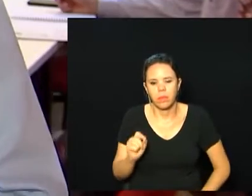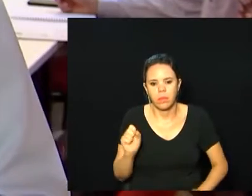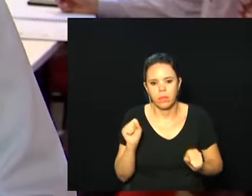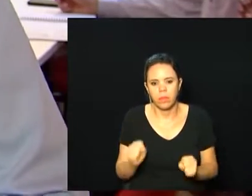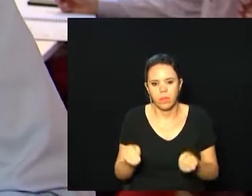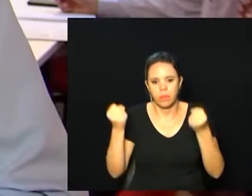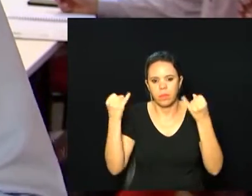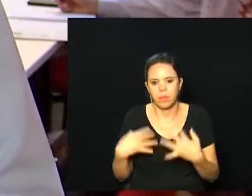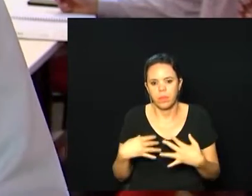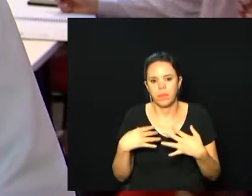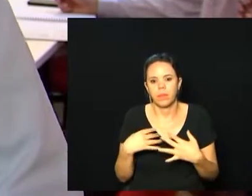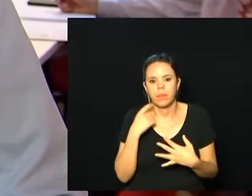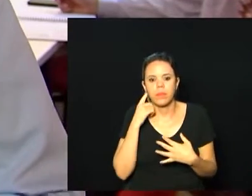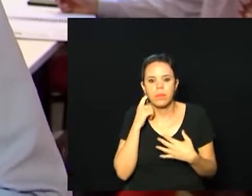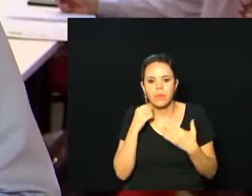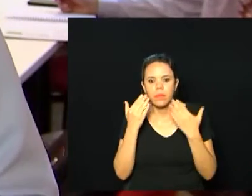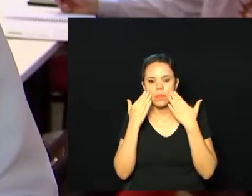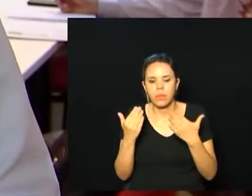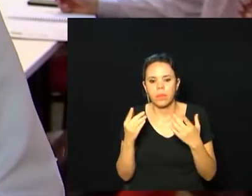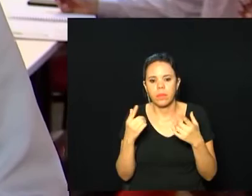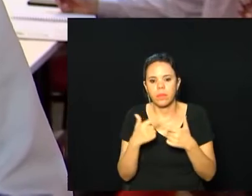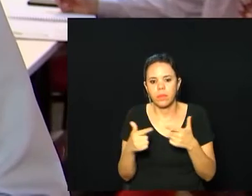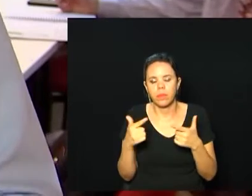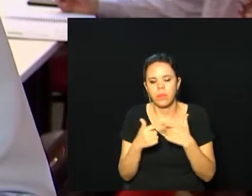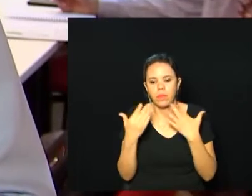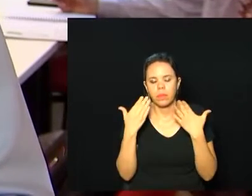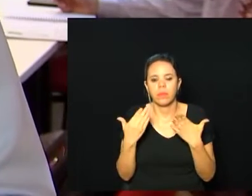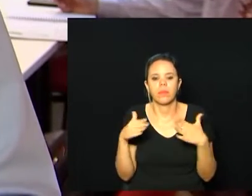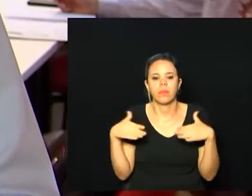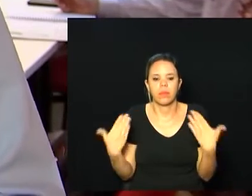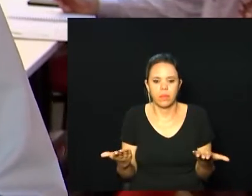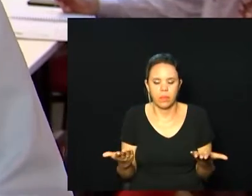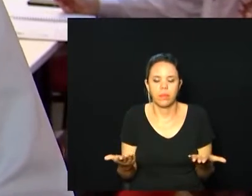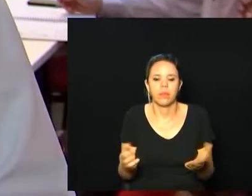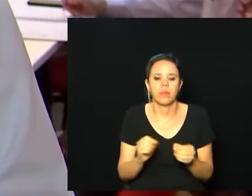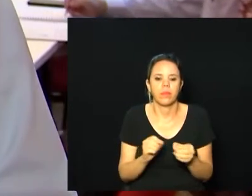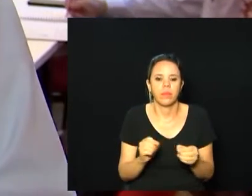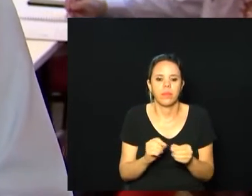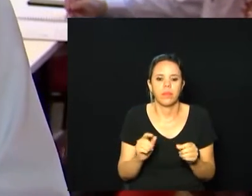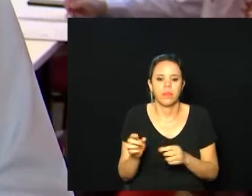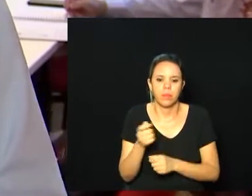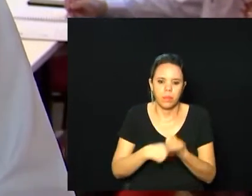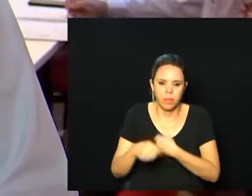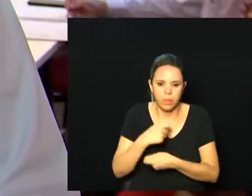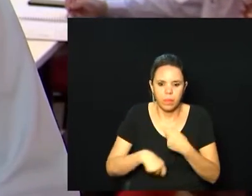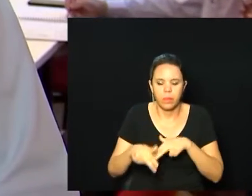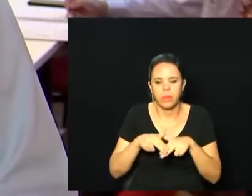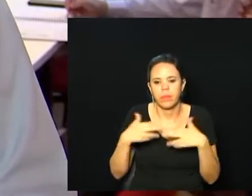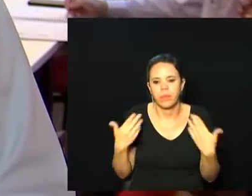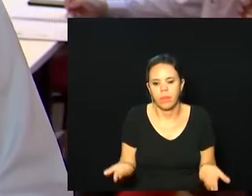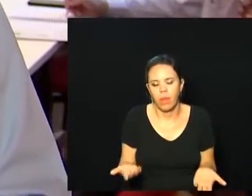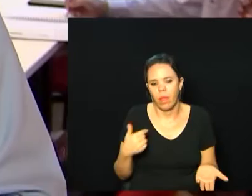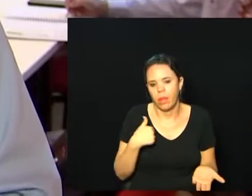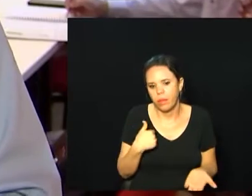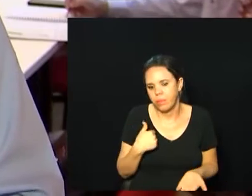pudessem explicar, expor as suas dificuldades quando estão fazendo essa gestão. Por isso que